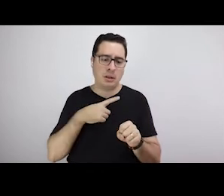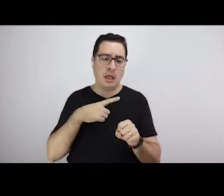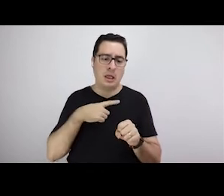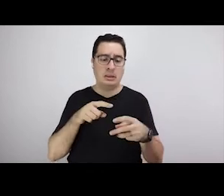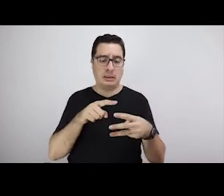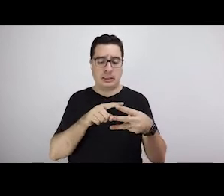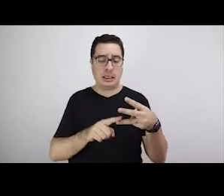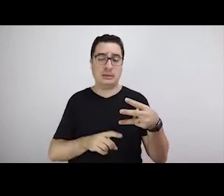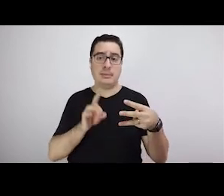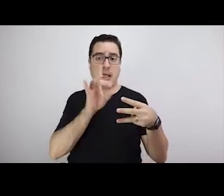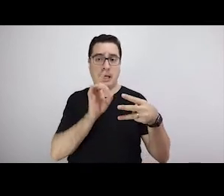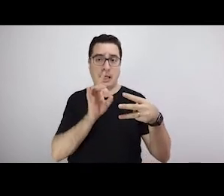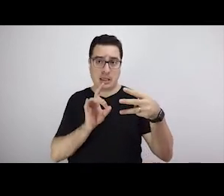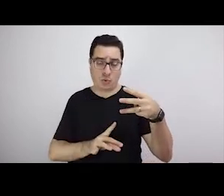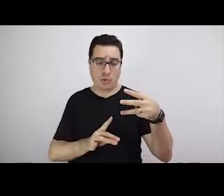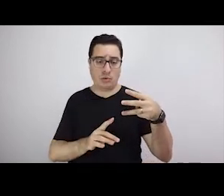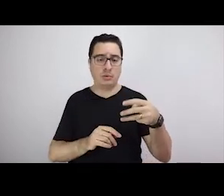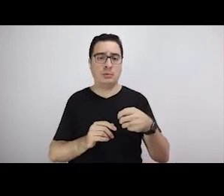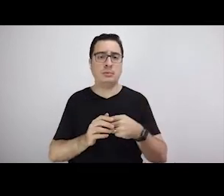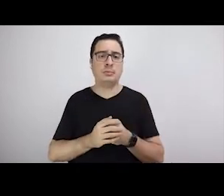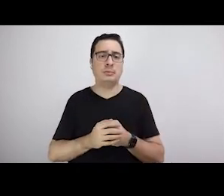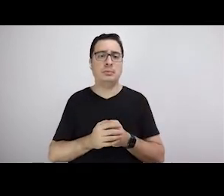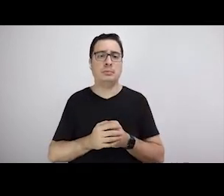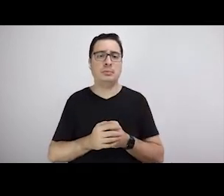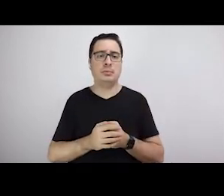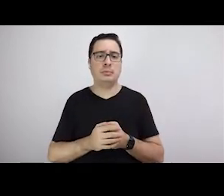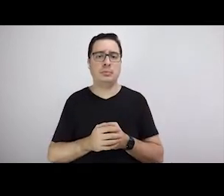para cada uma dessas heurísticas.